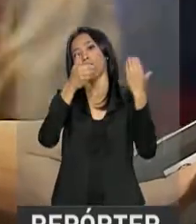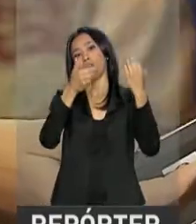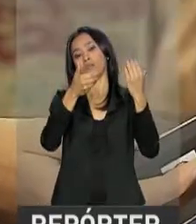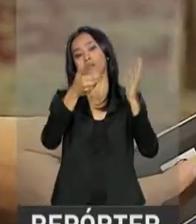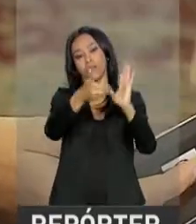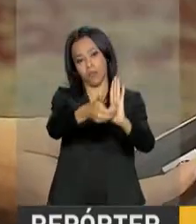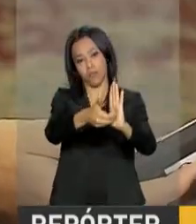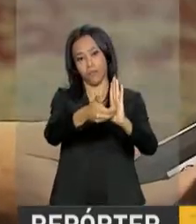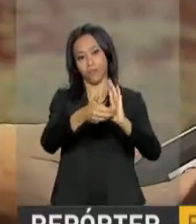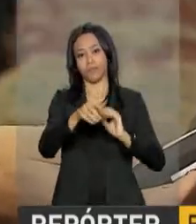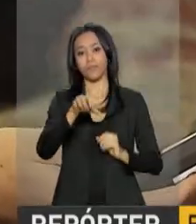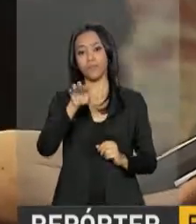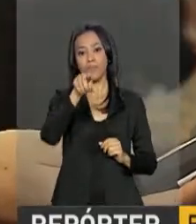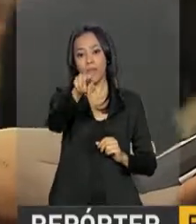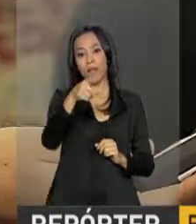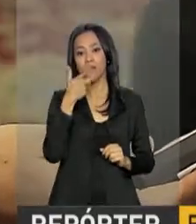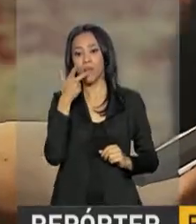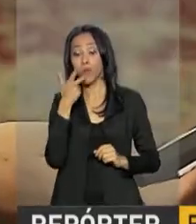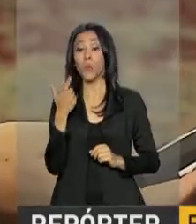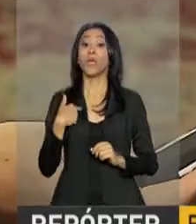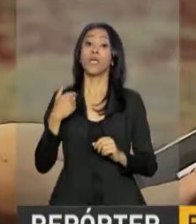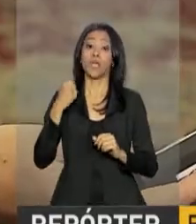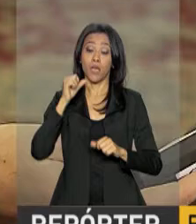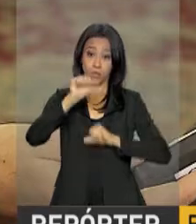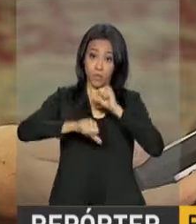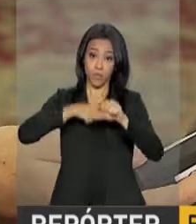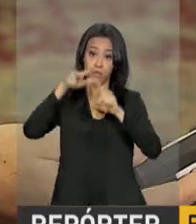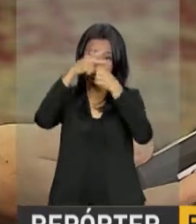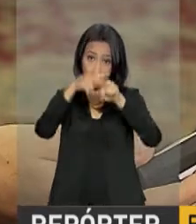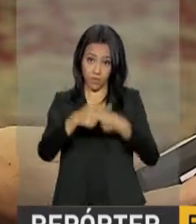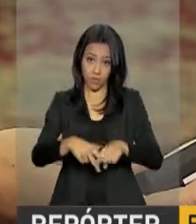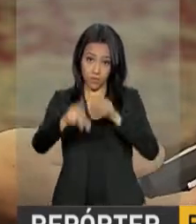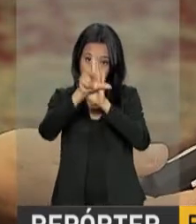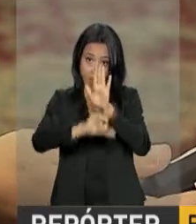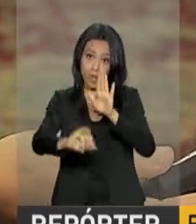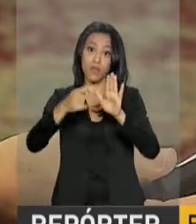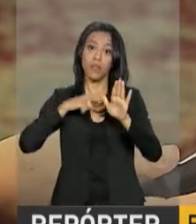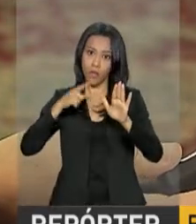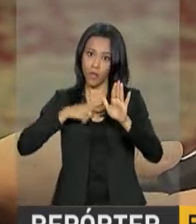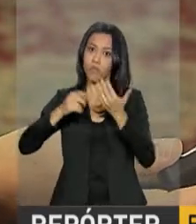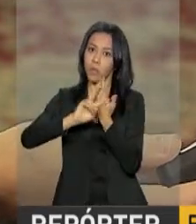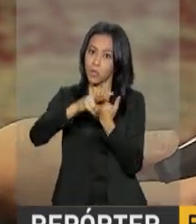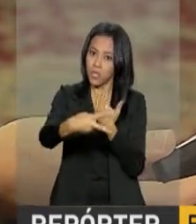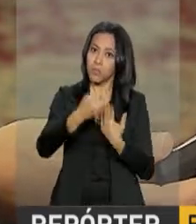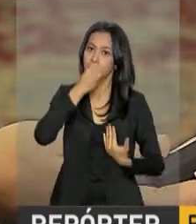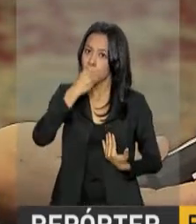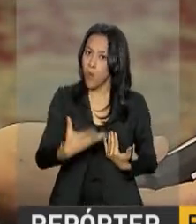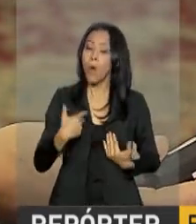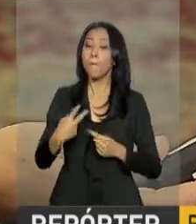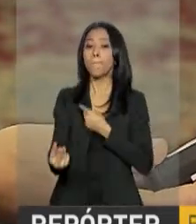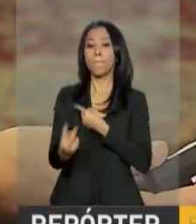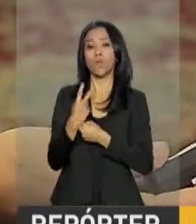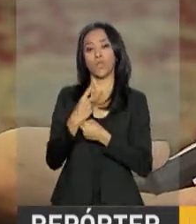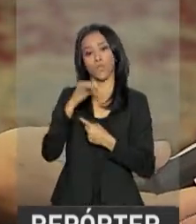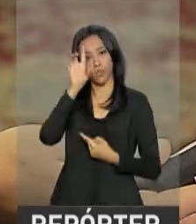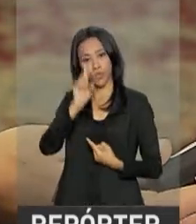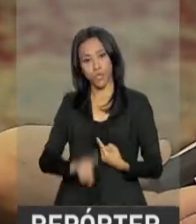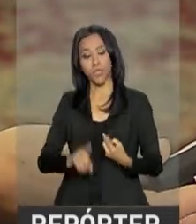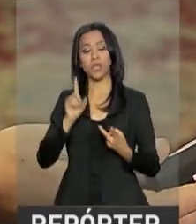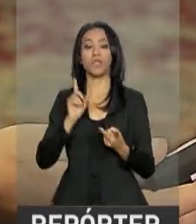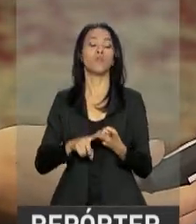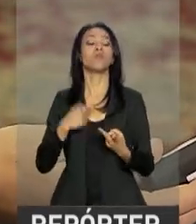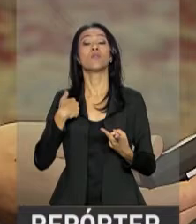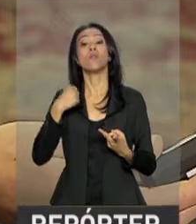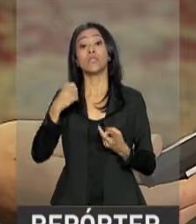modernização trouxe os seus resultados que é o principal proteção de direitos segurança jurídica geração de